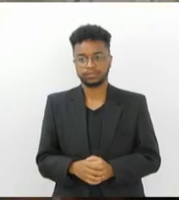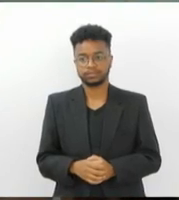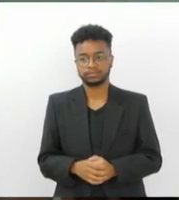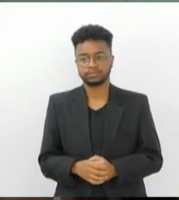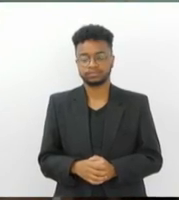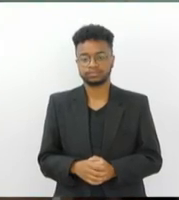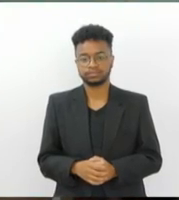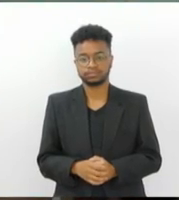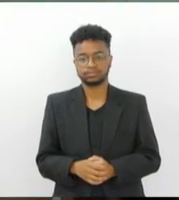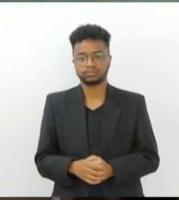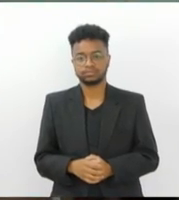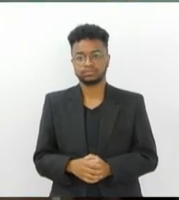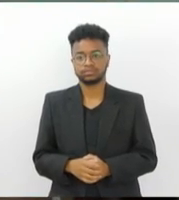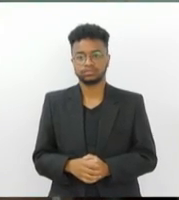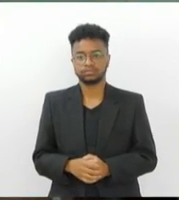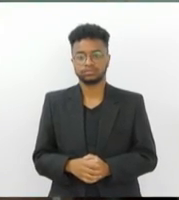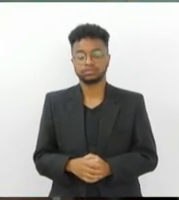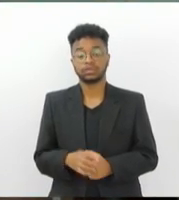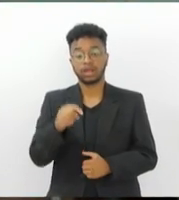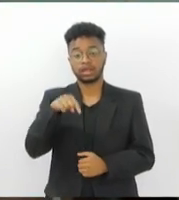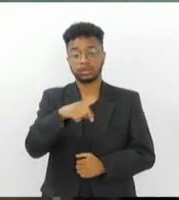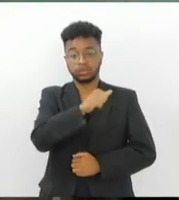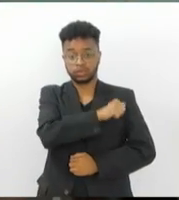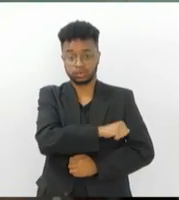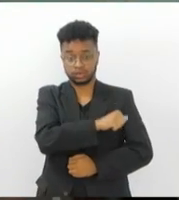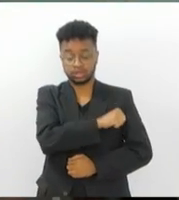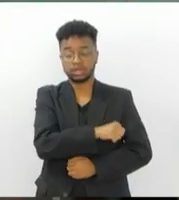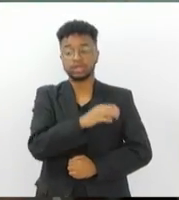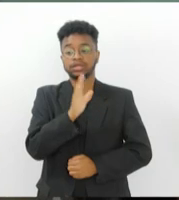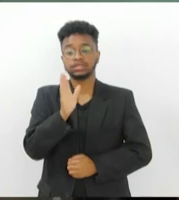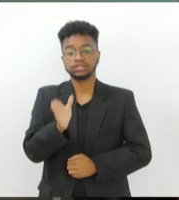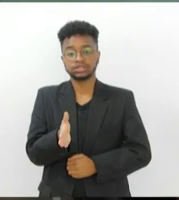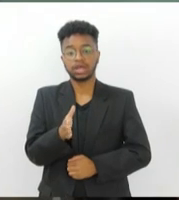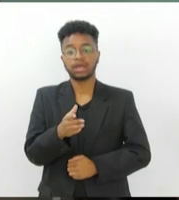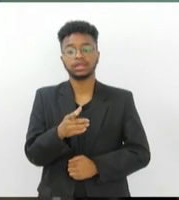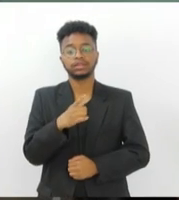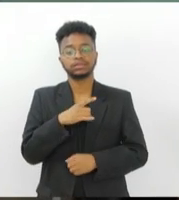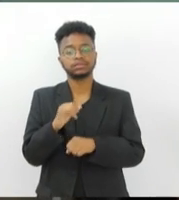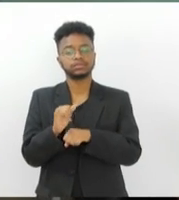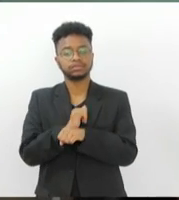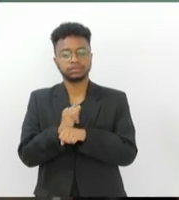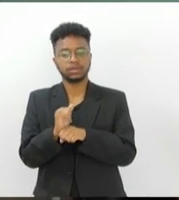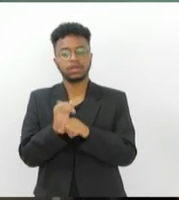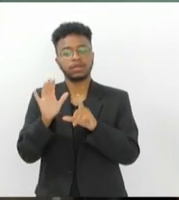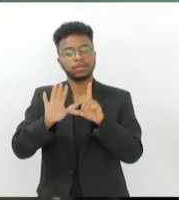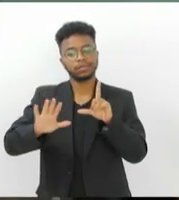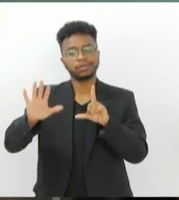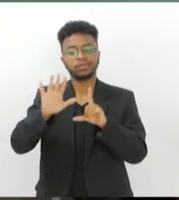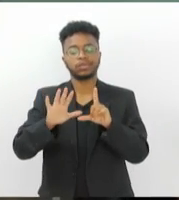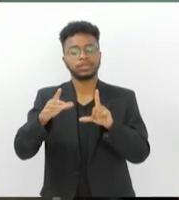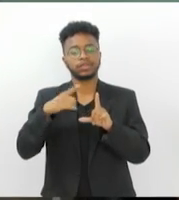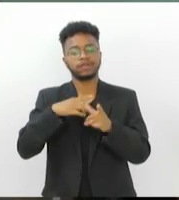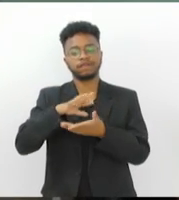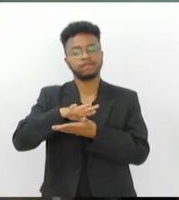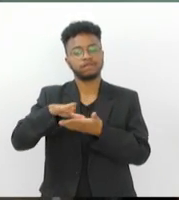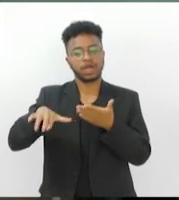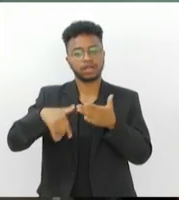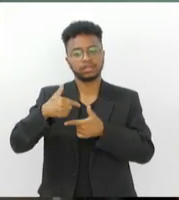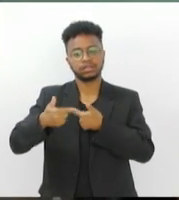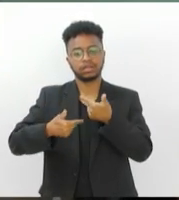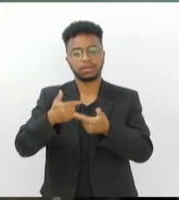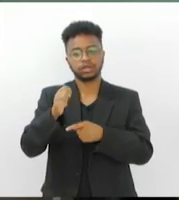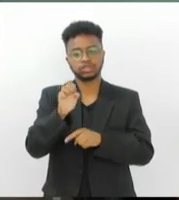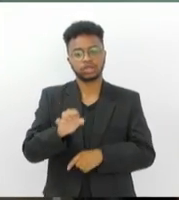principal e o Rio de Janeiro já conta com uma ferramenta digital que reúne milhares de serviços estaduais e